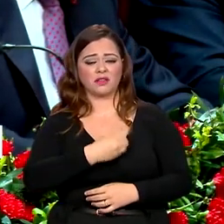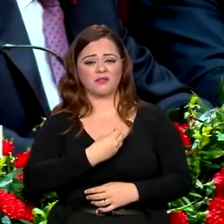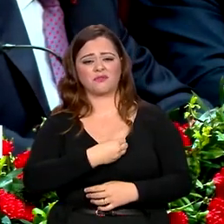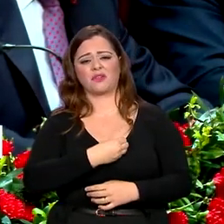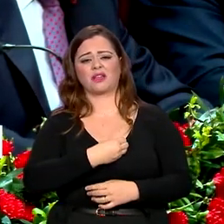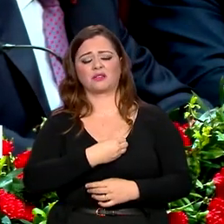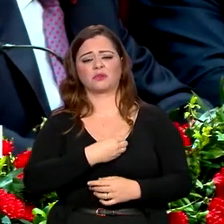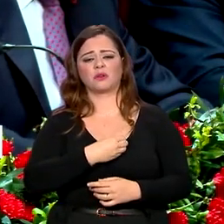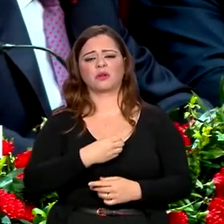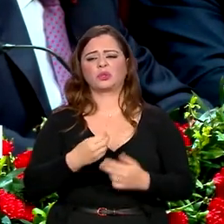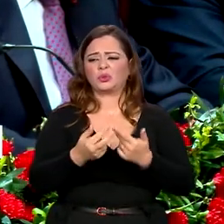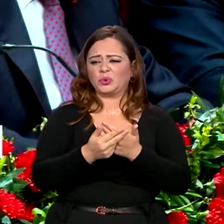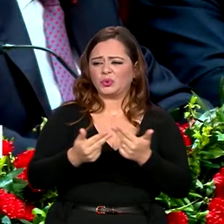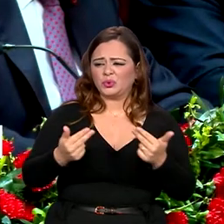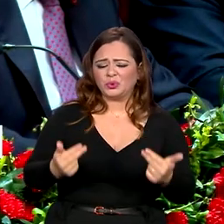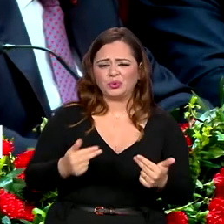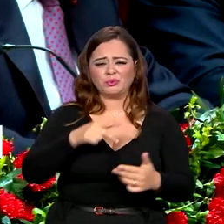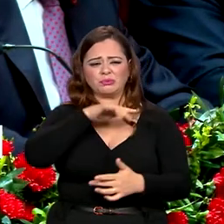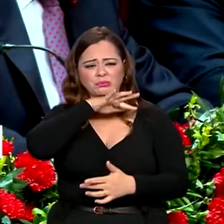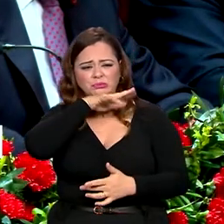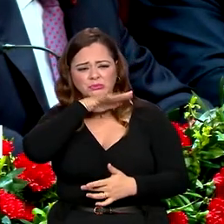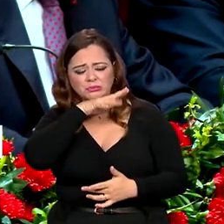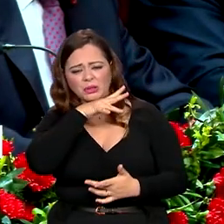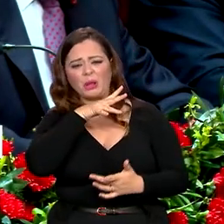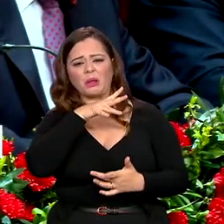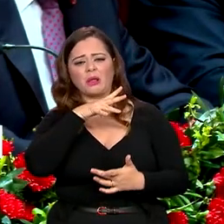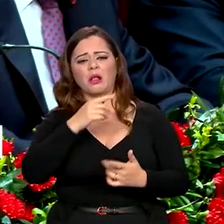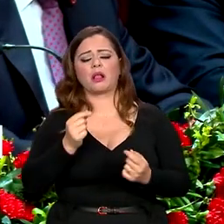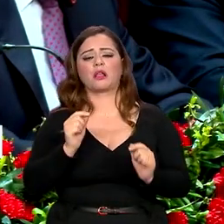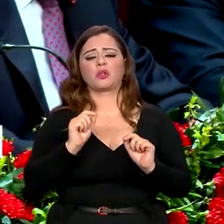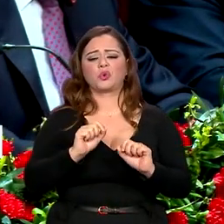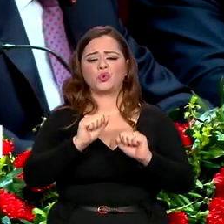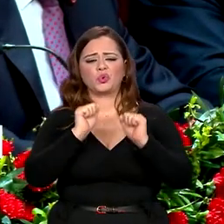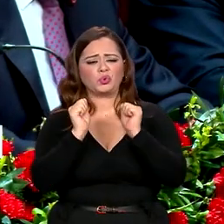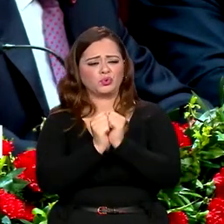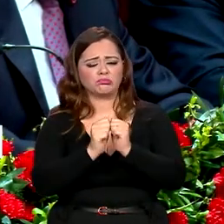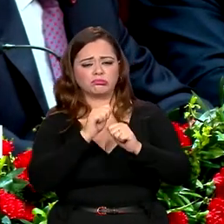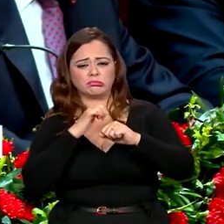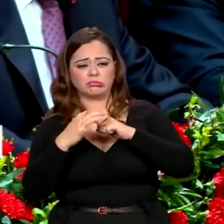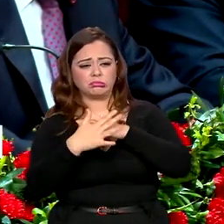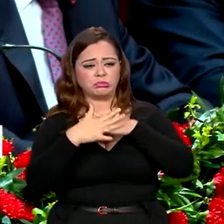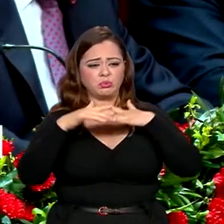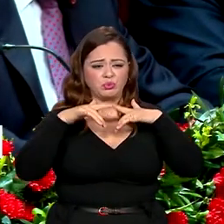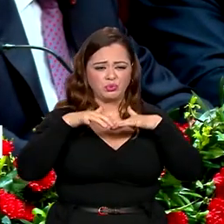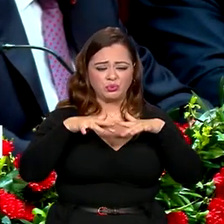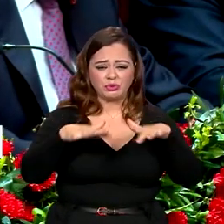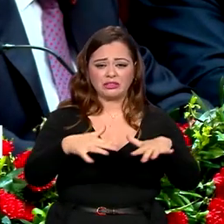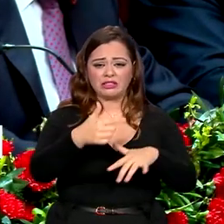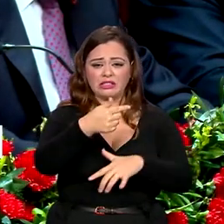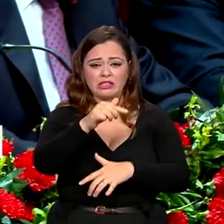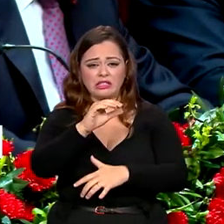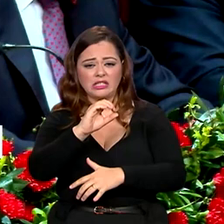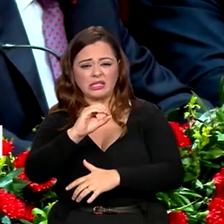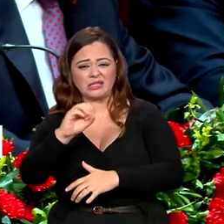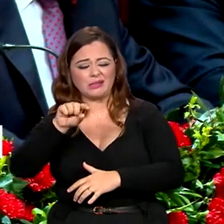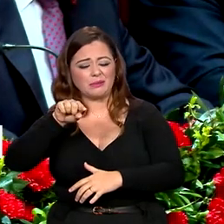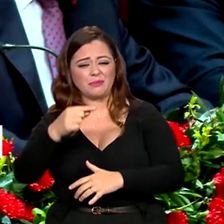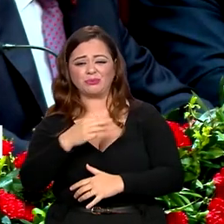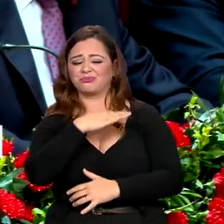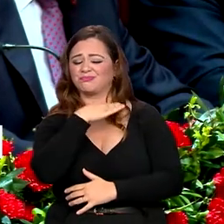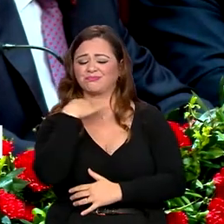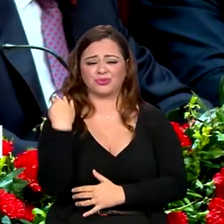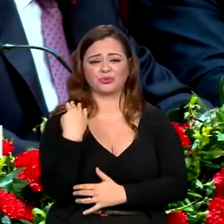de demagogos negacionistas. Durante a pandemia, 700 mil pessoas